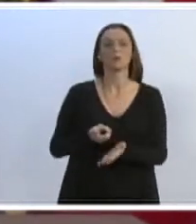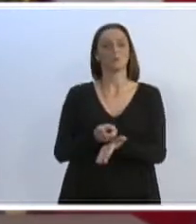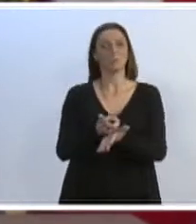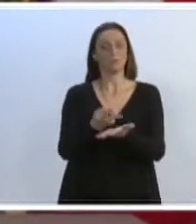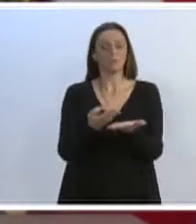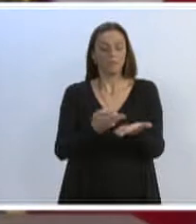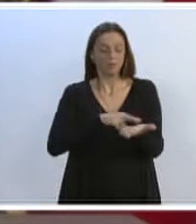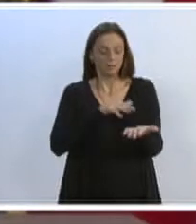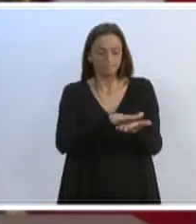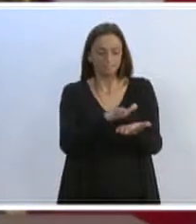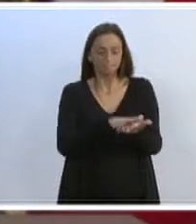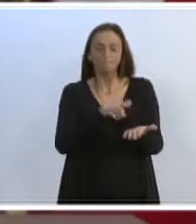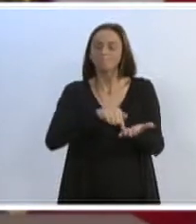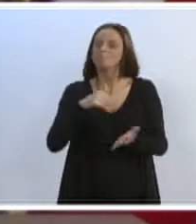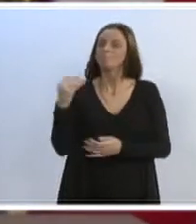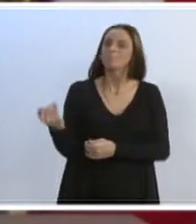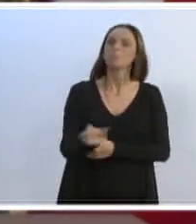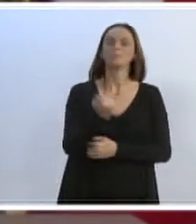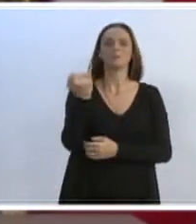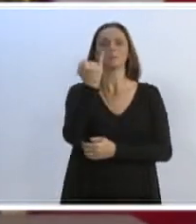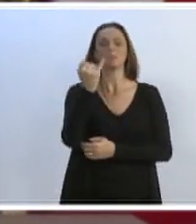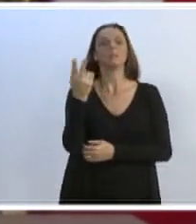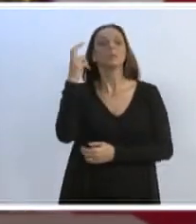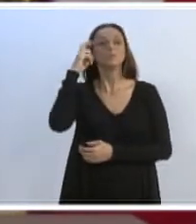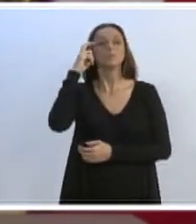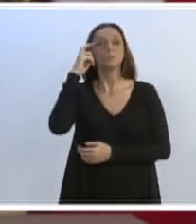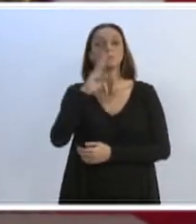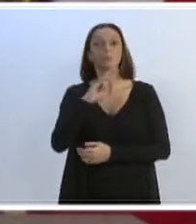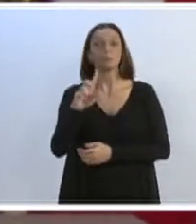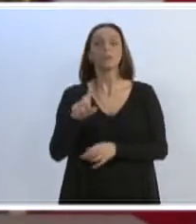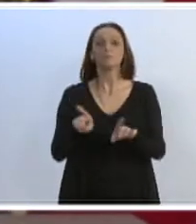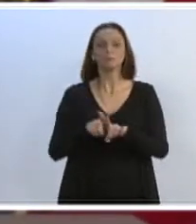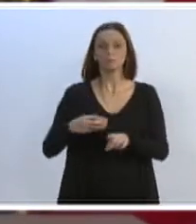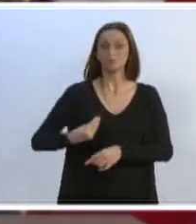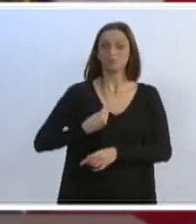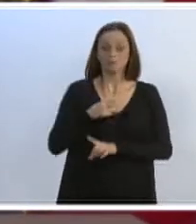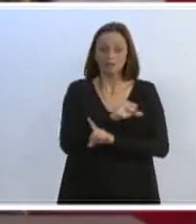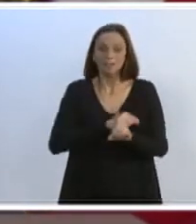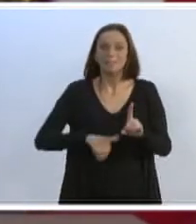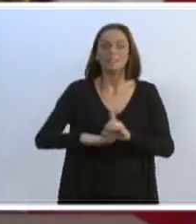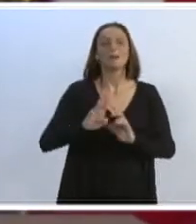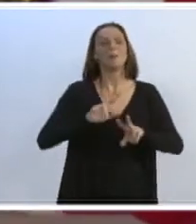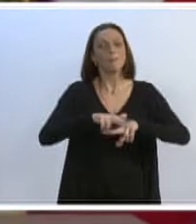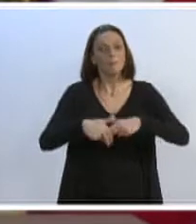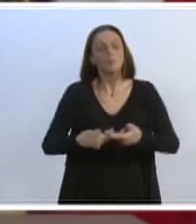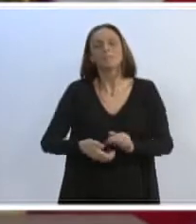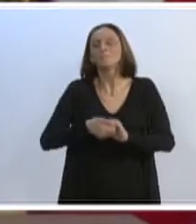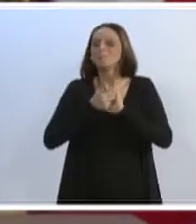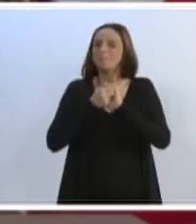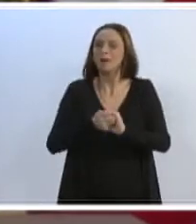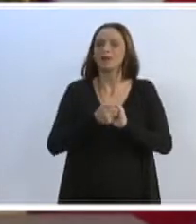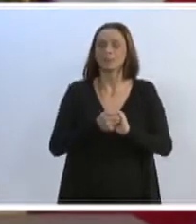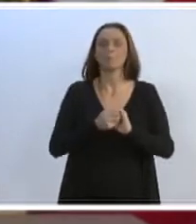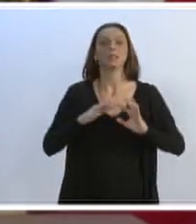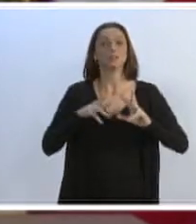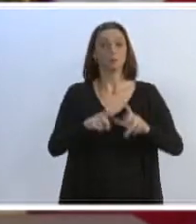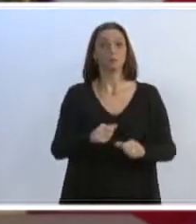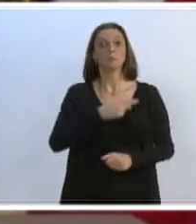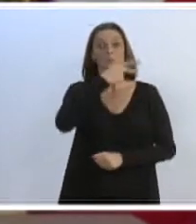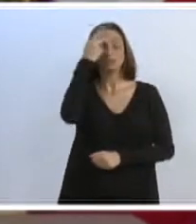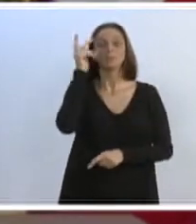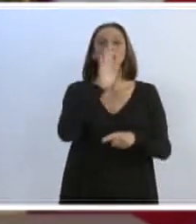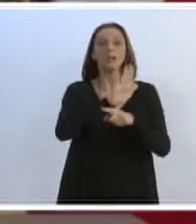em processo de digitalização de 3, que é o jornal Correio do Povo, que vai completar 100 anos da nossa cidade de